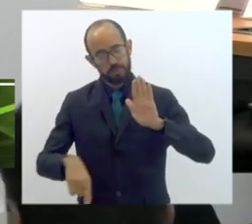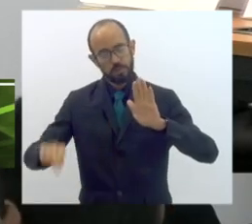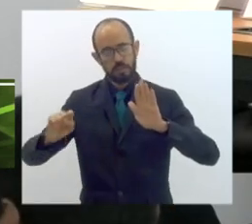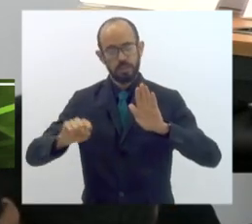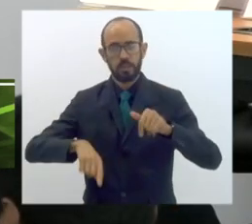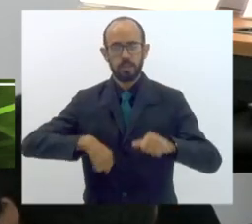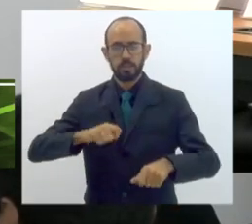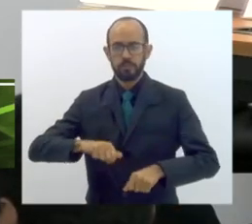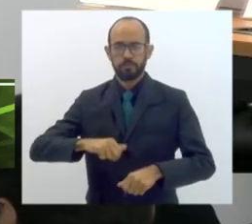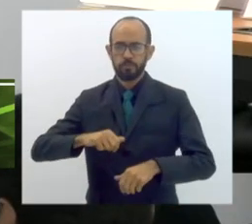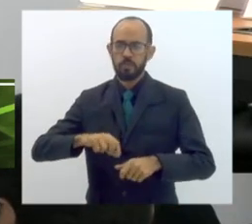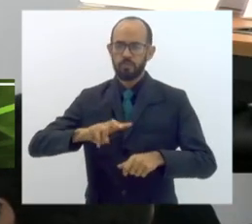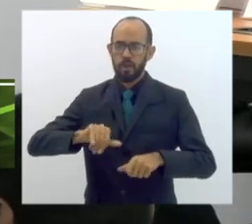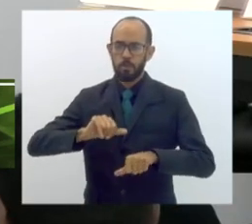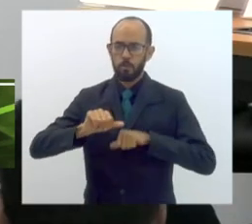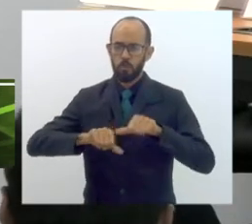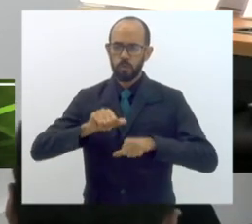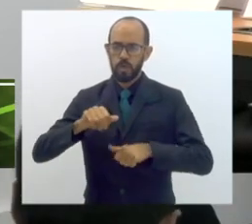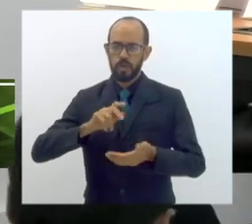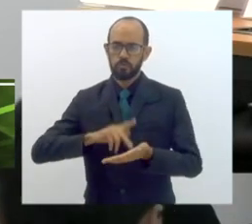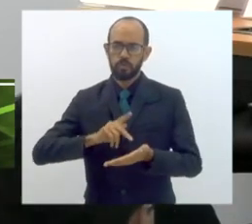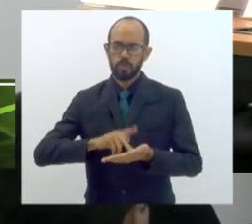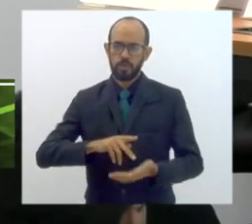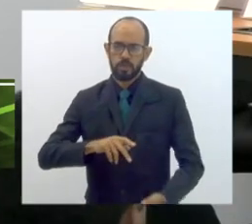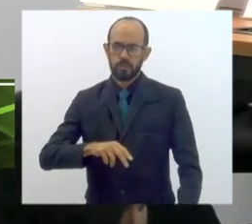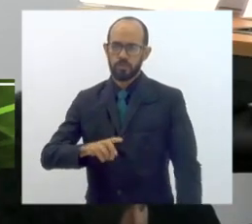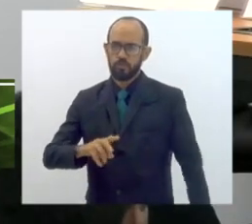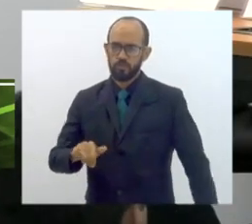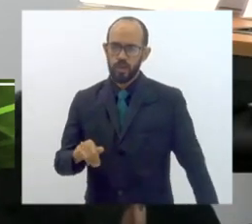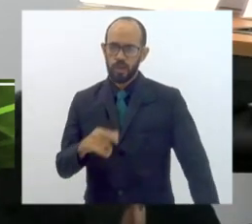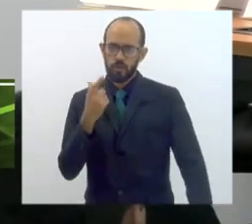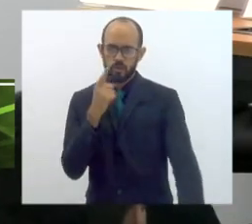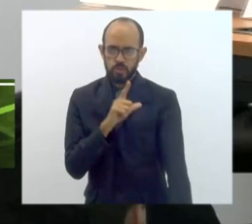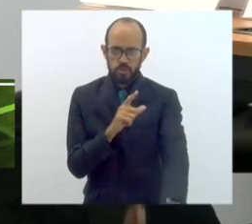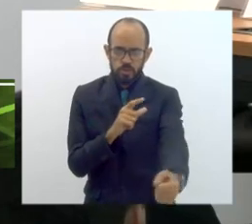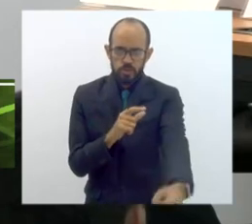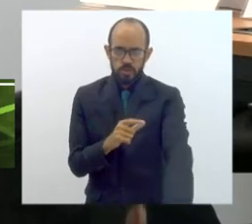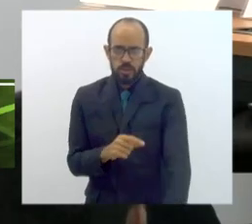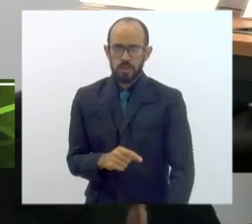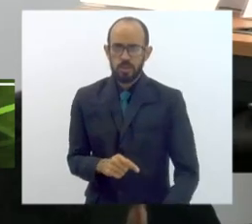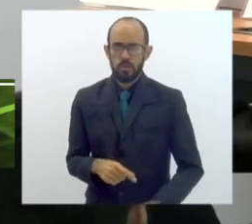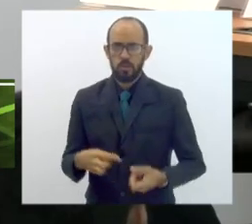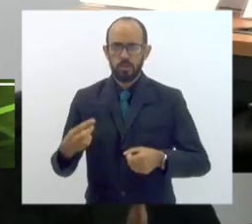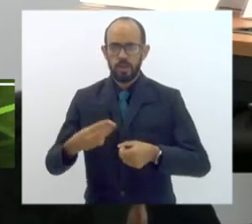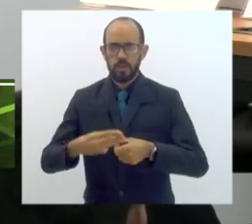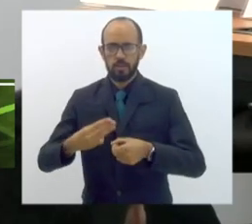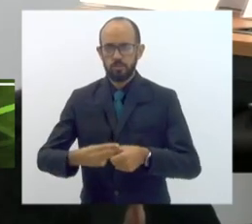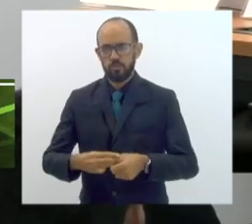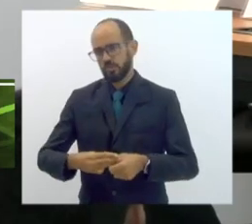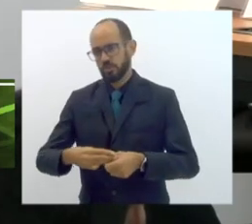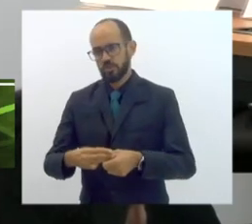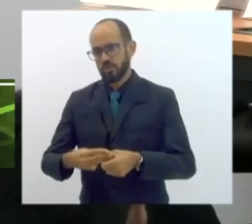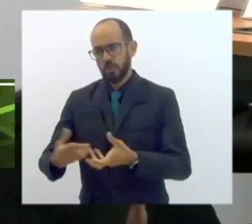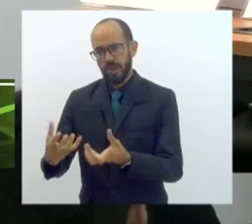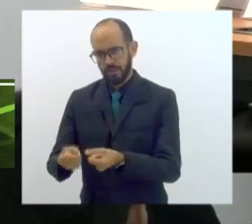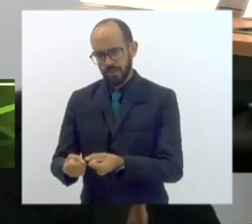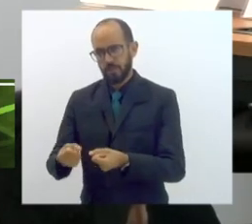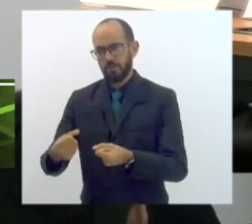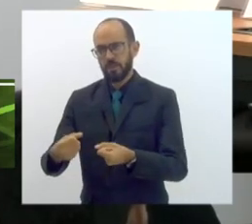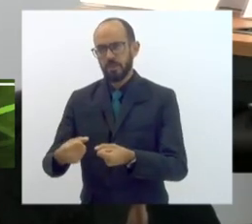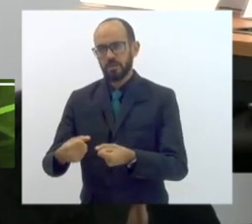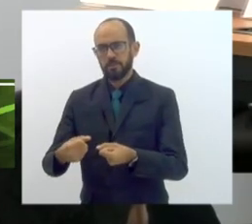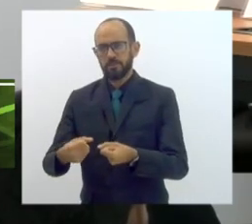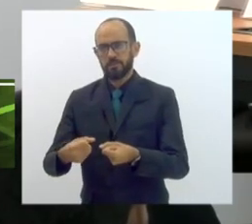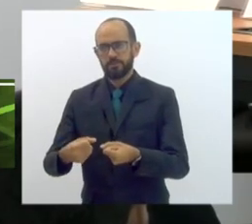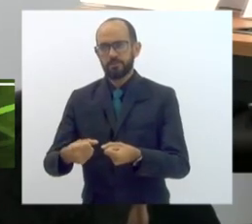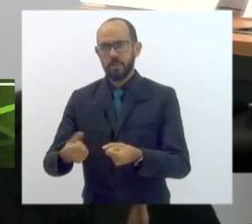propósito que vai mudar realmente no sentido de que vai chegar aquilo que é necessário em cada local. E obrigado ao meu prefeito,